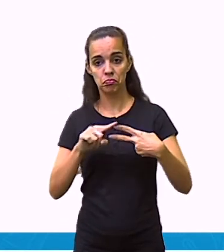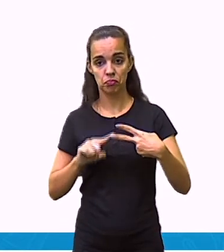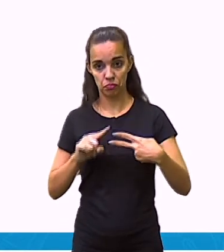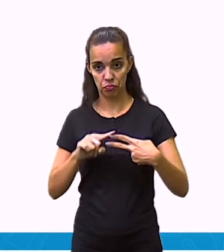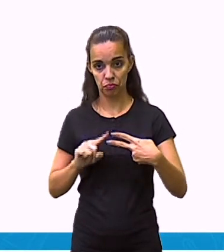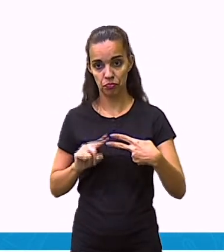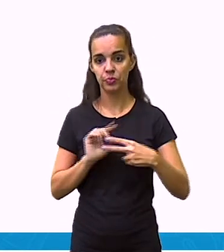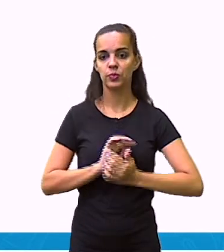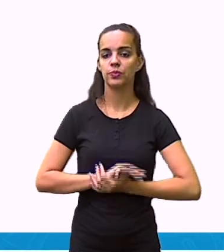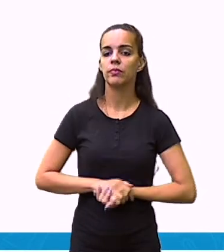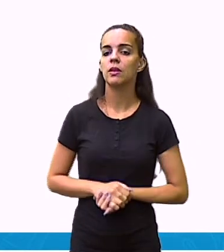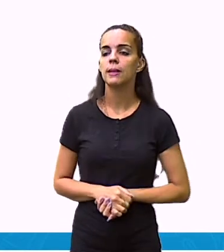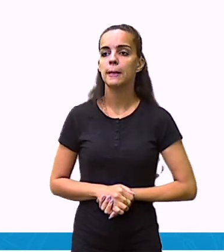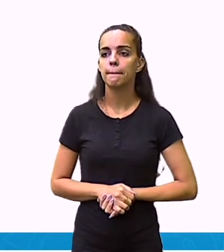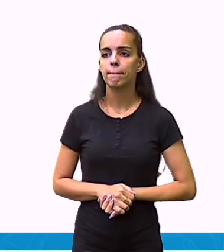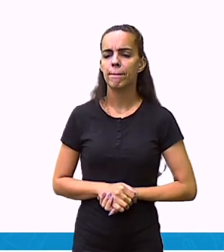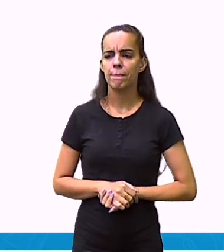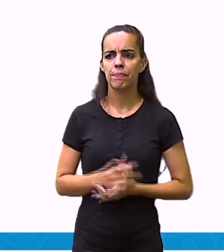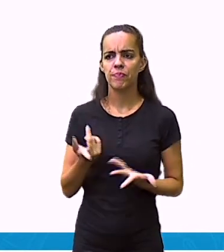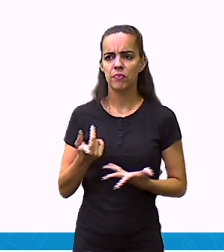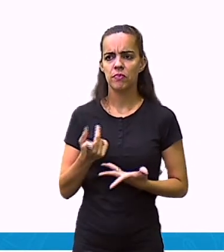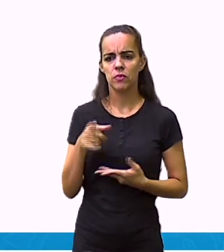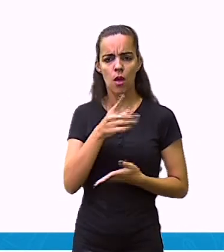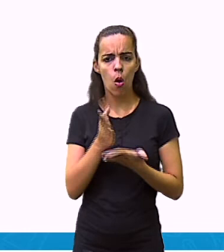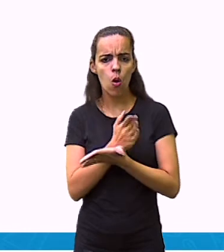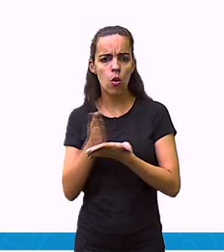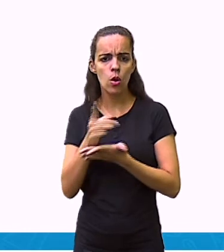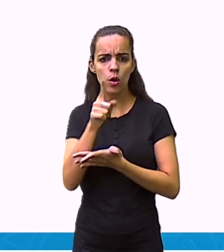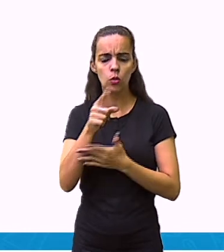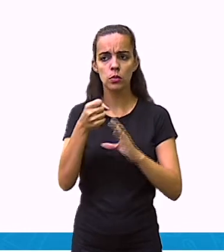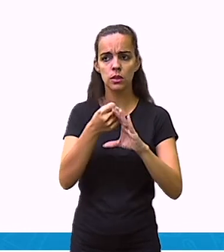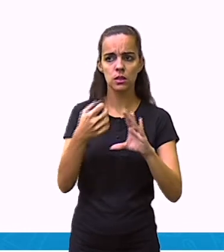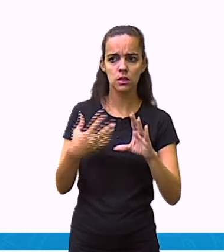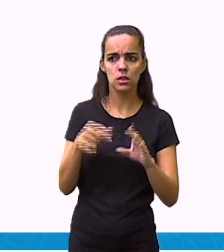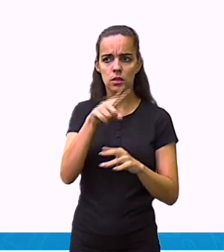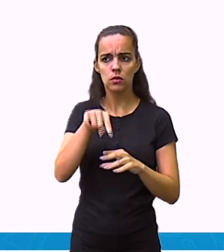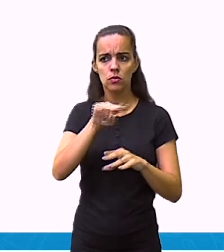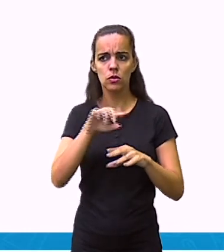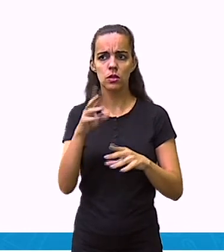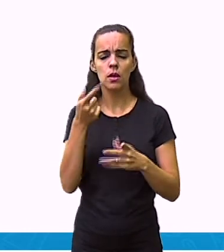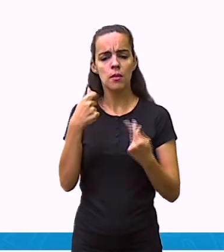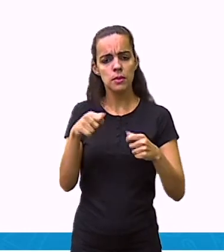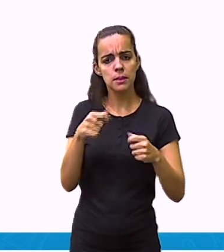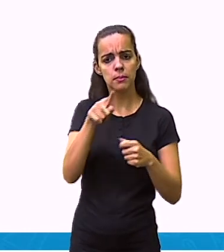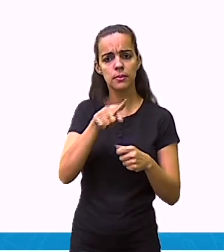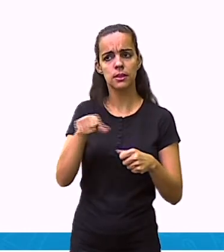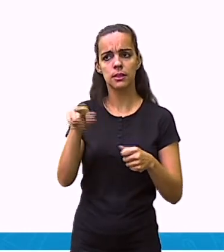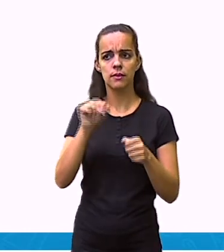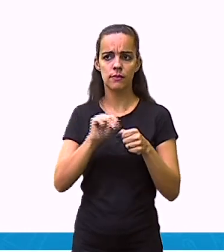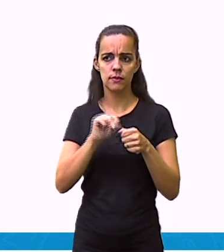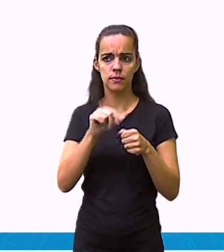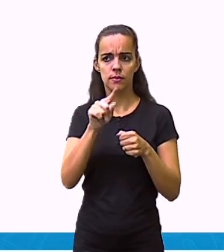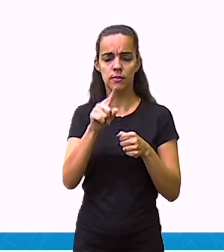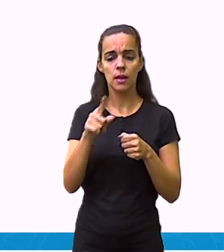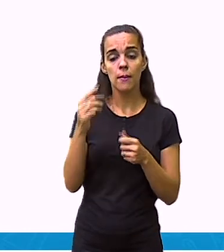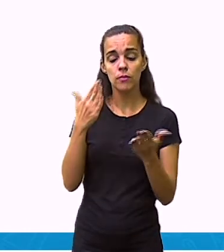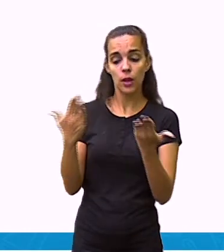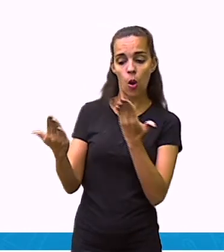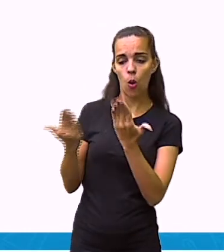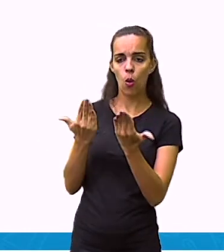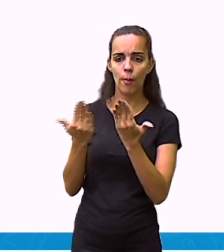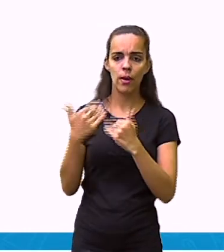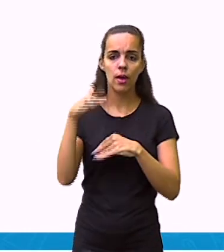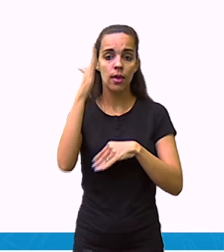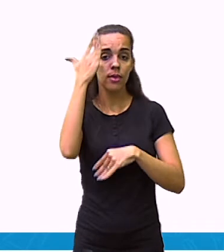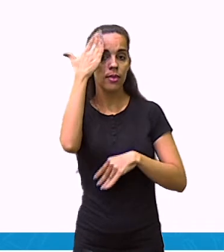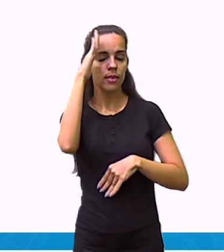os espaços. Estas são algumas reflexões que você precisa fazer para compreender os